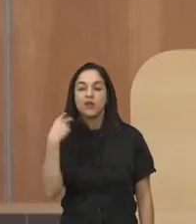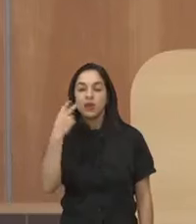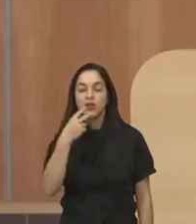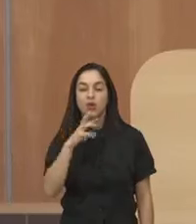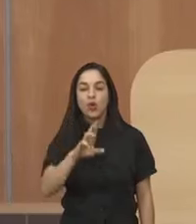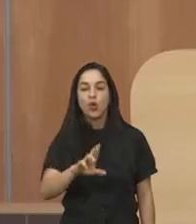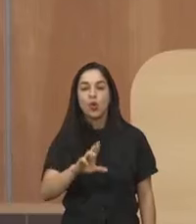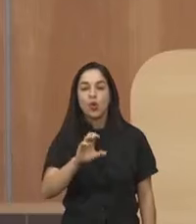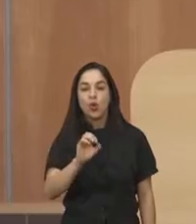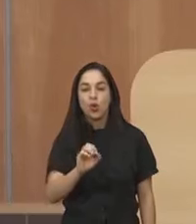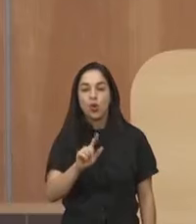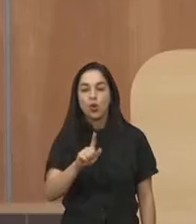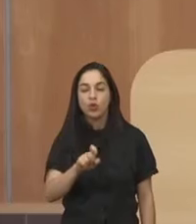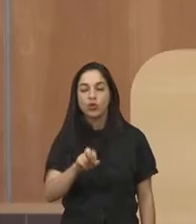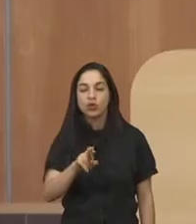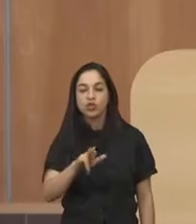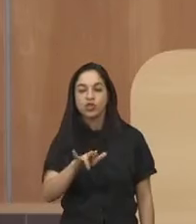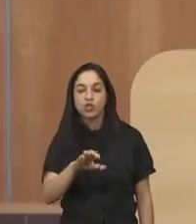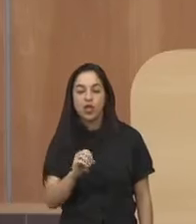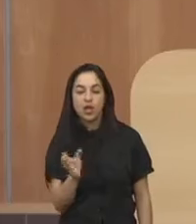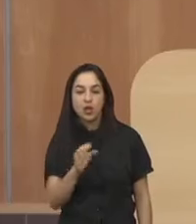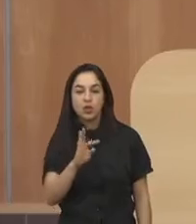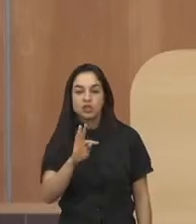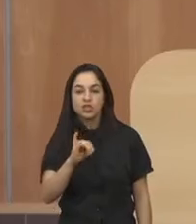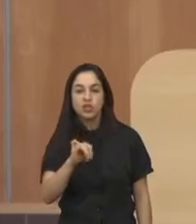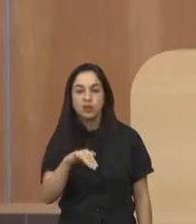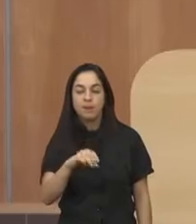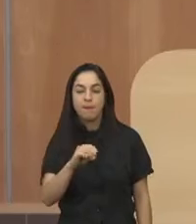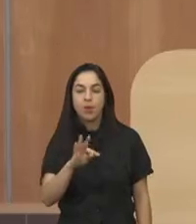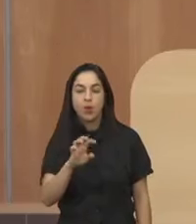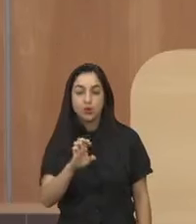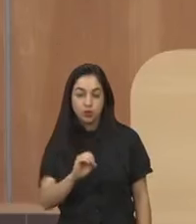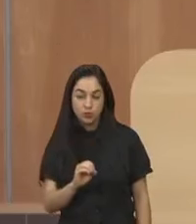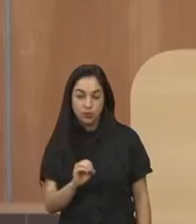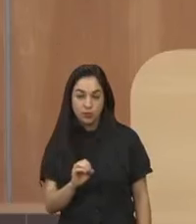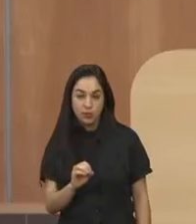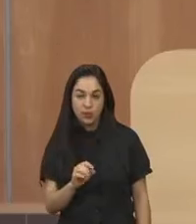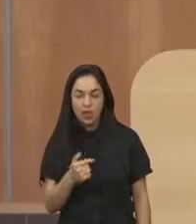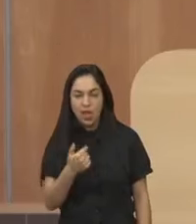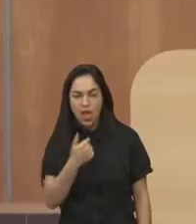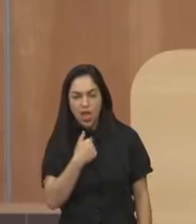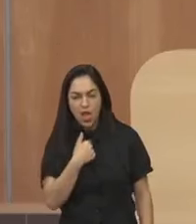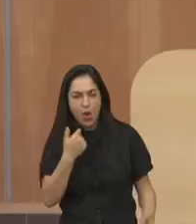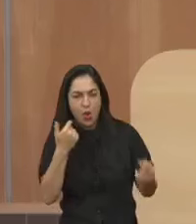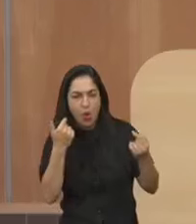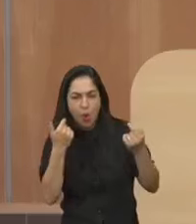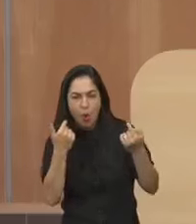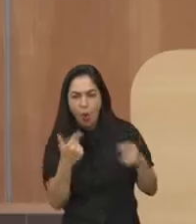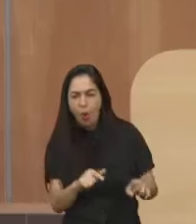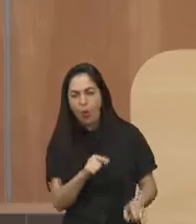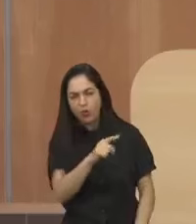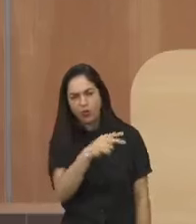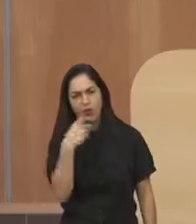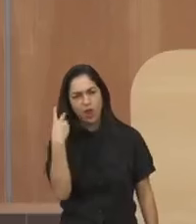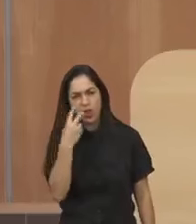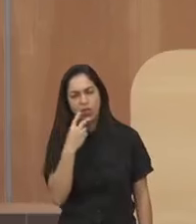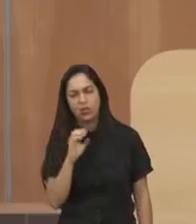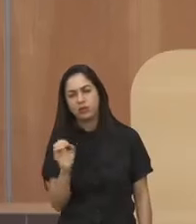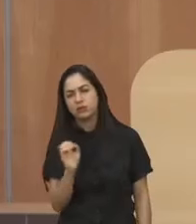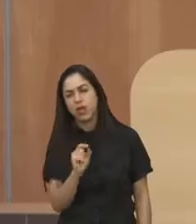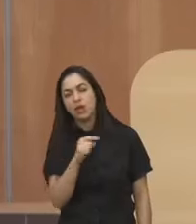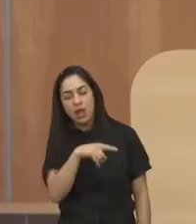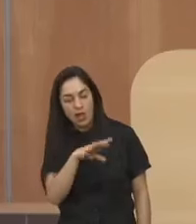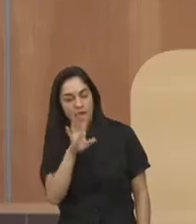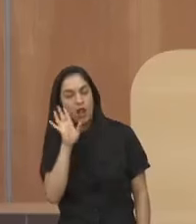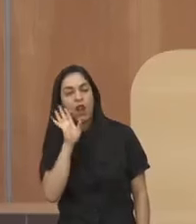Rogério Timóteo, abrigar ele como subprefeito. Eu não tenho nada contra o vereador Rogério Timóteo, acho inclusive ele um cara